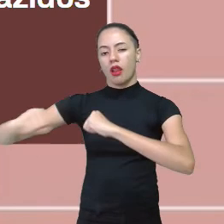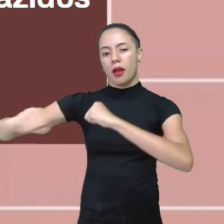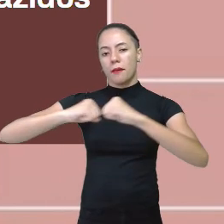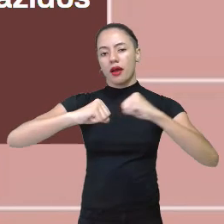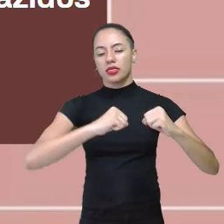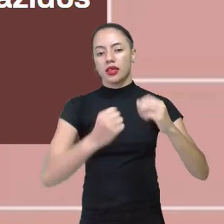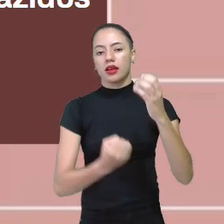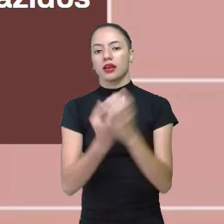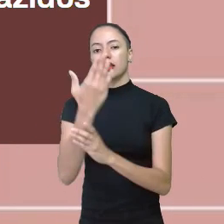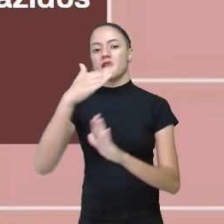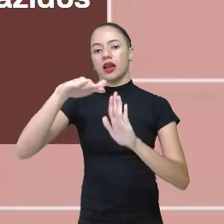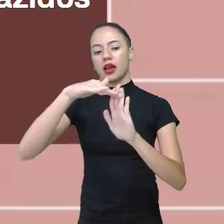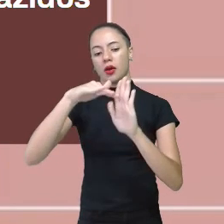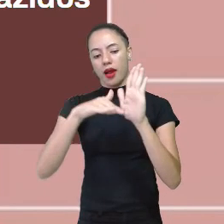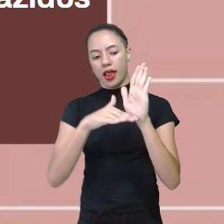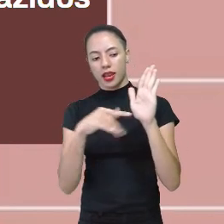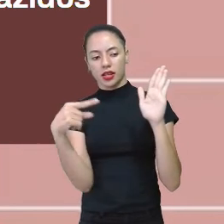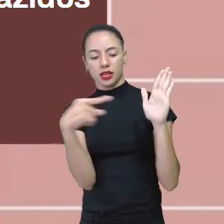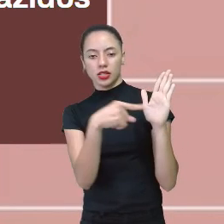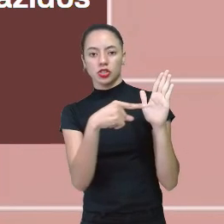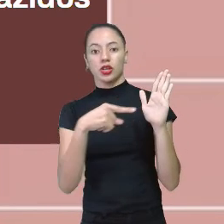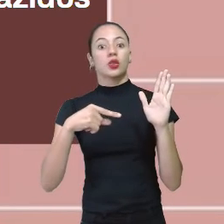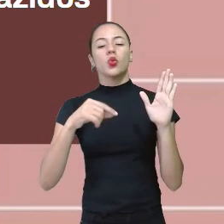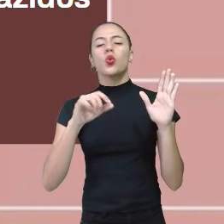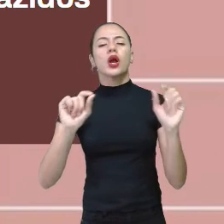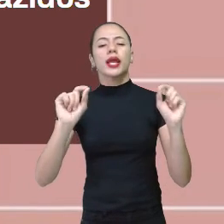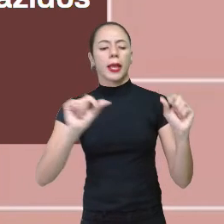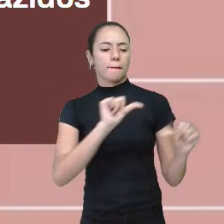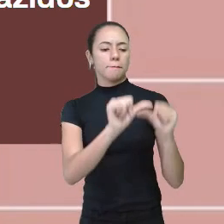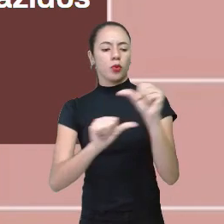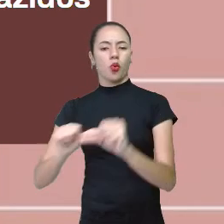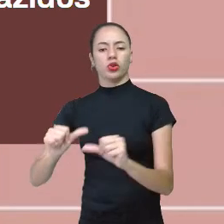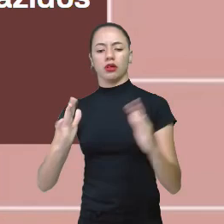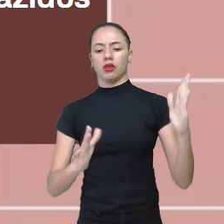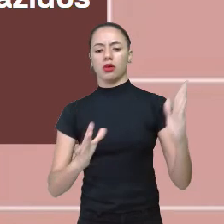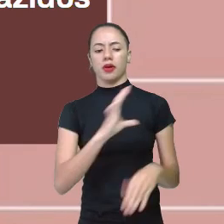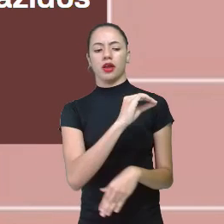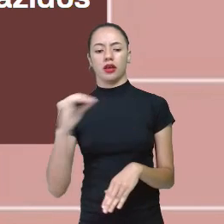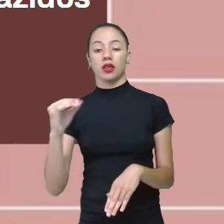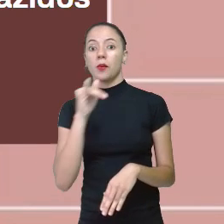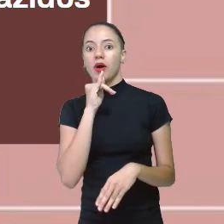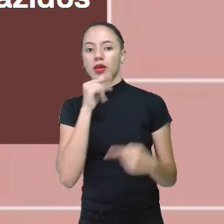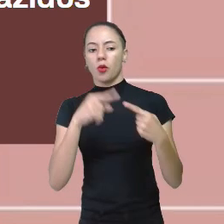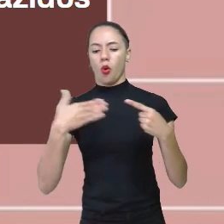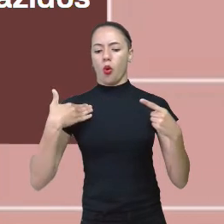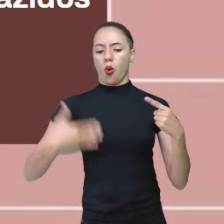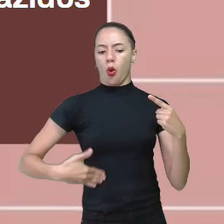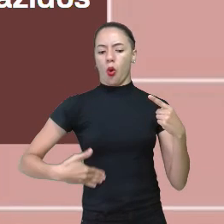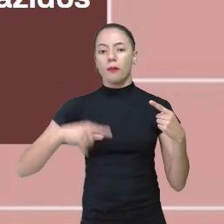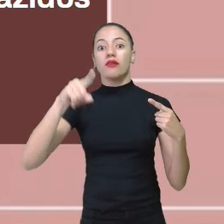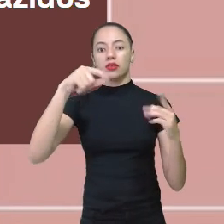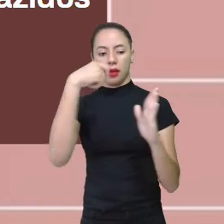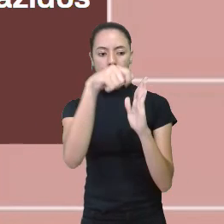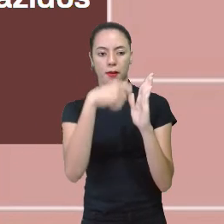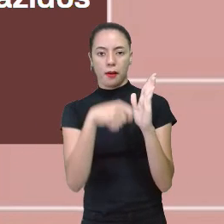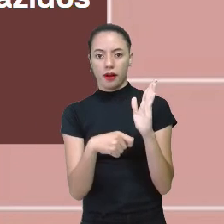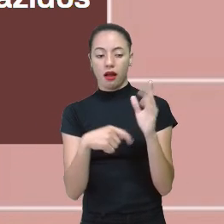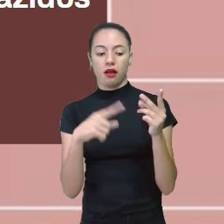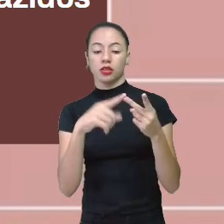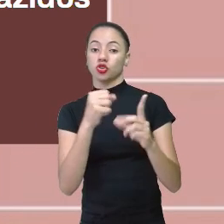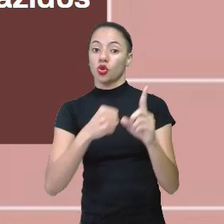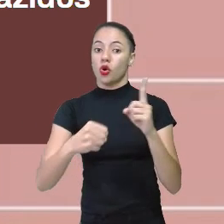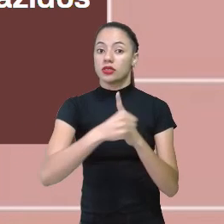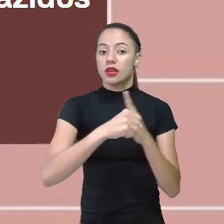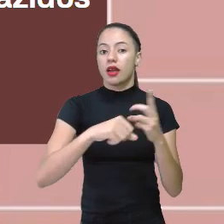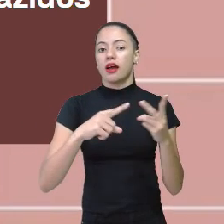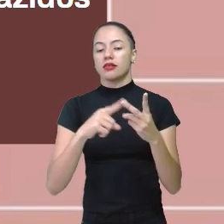uma lista dos fatores que mudam com a adolescência. Por exemplo, você vai colocar lá fatores físicos, escrever e assim sucessivamente. Fatores sociais,